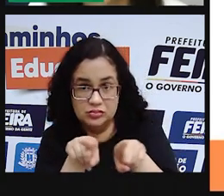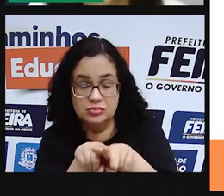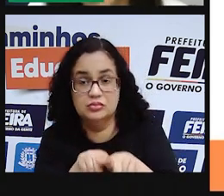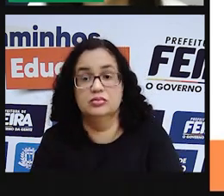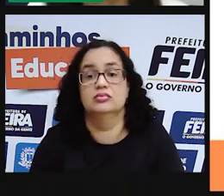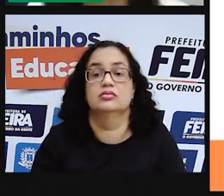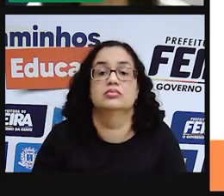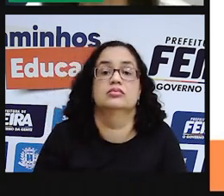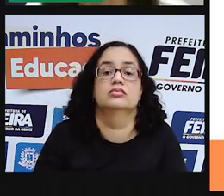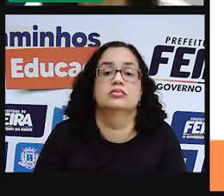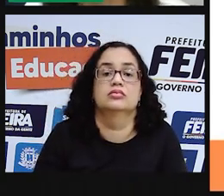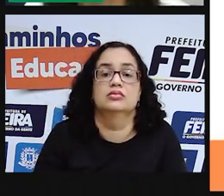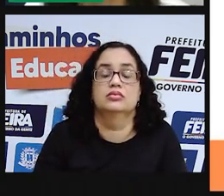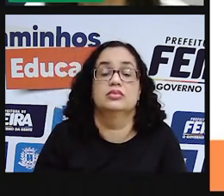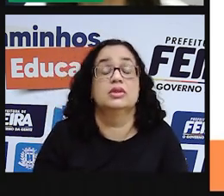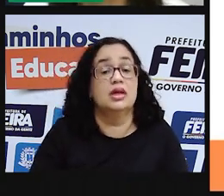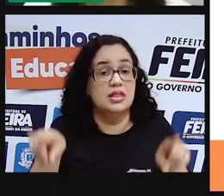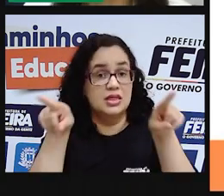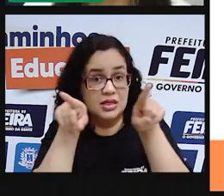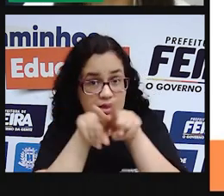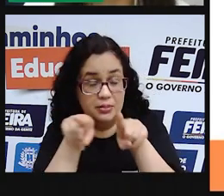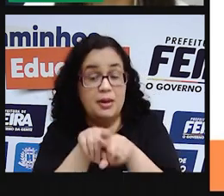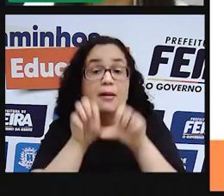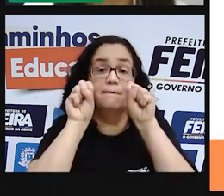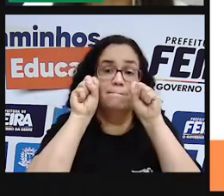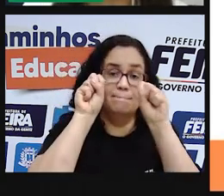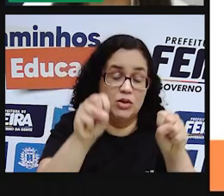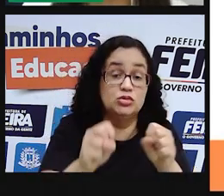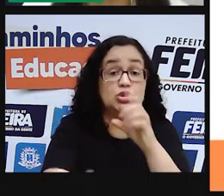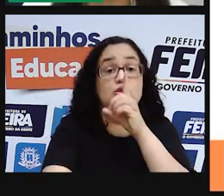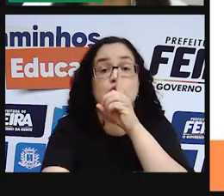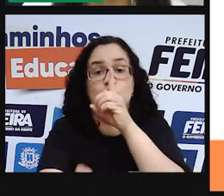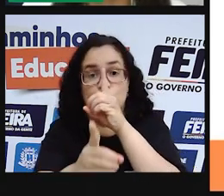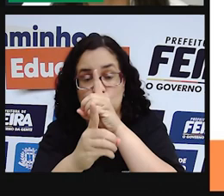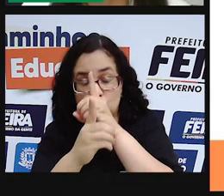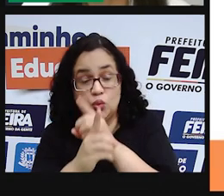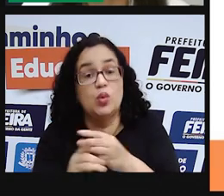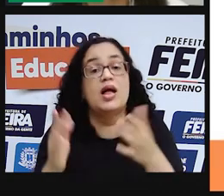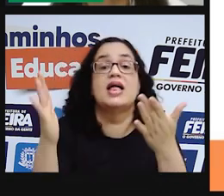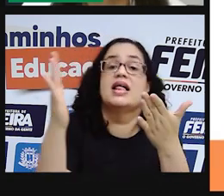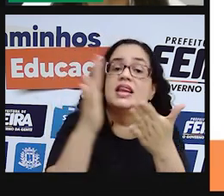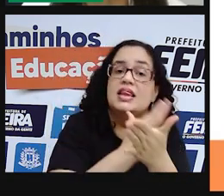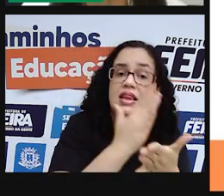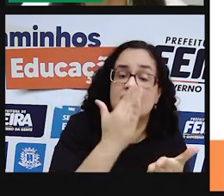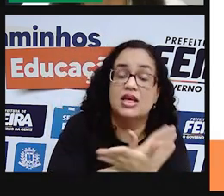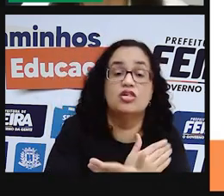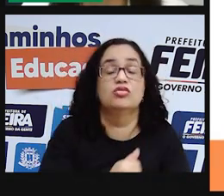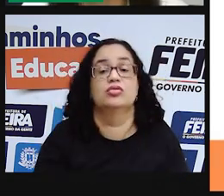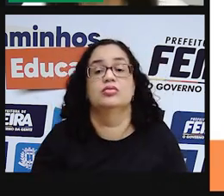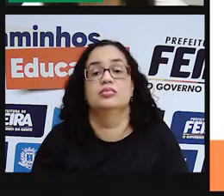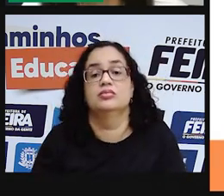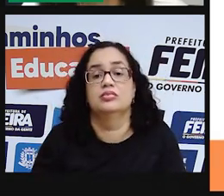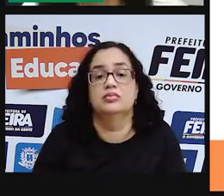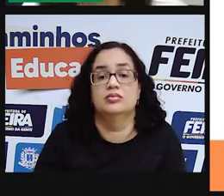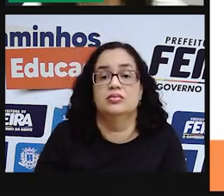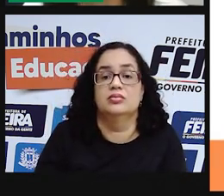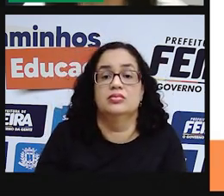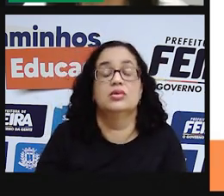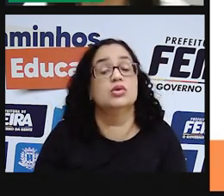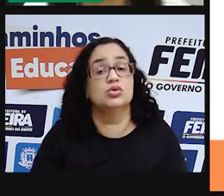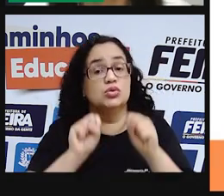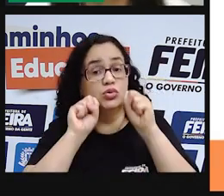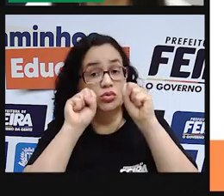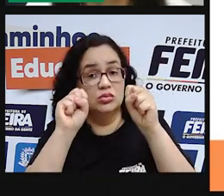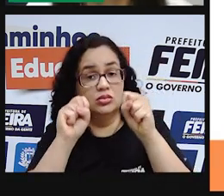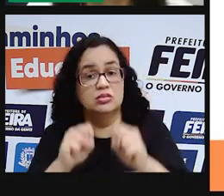é destinado e também onde é que a gente pode encontrar. Ou livro, ou filme, né? Onde vai estar